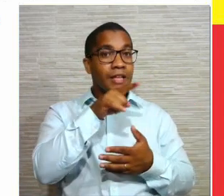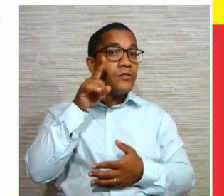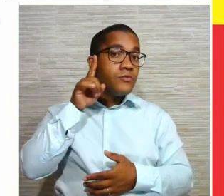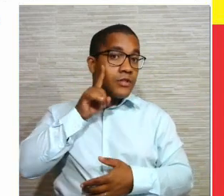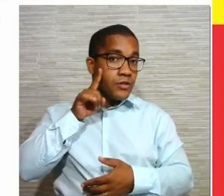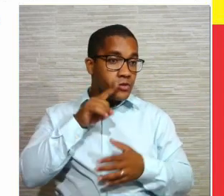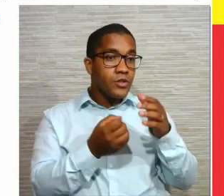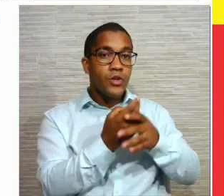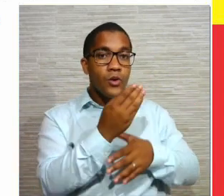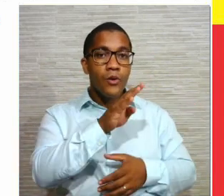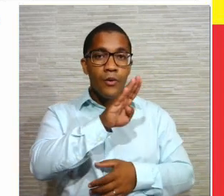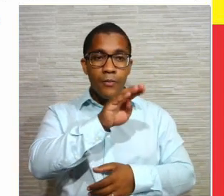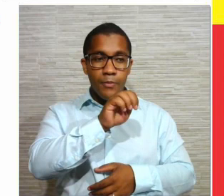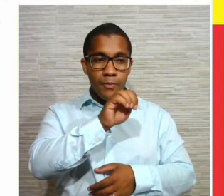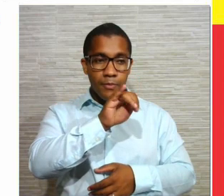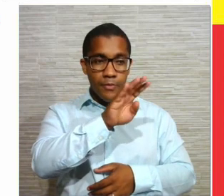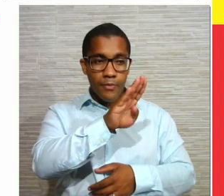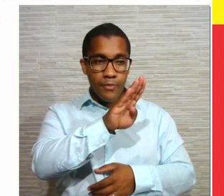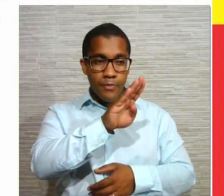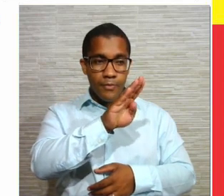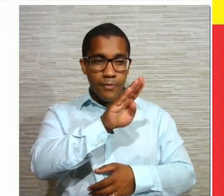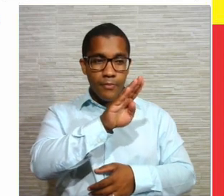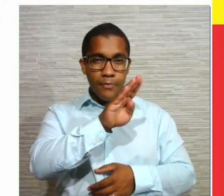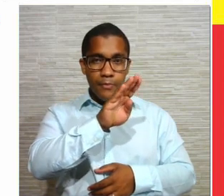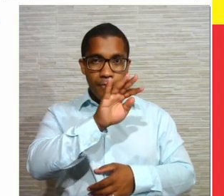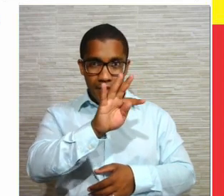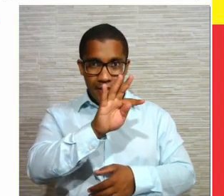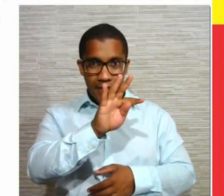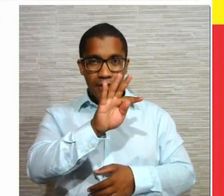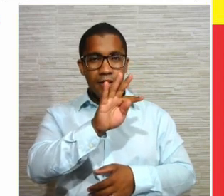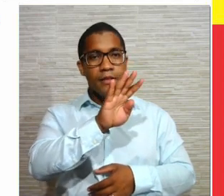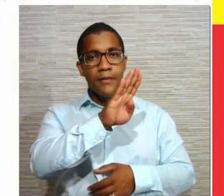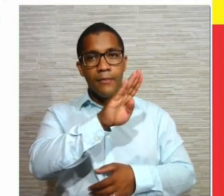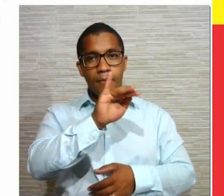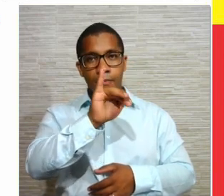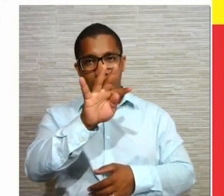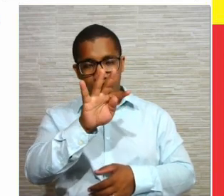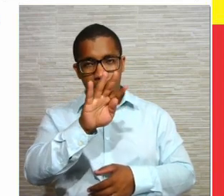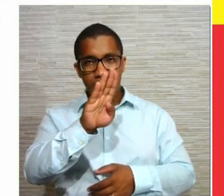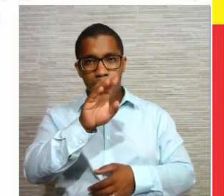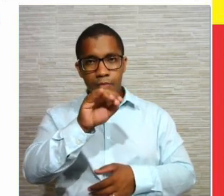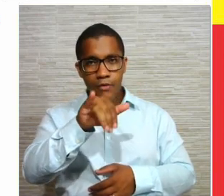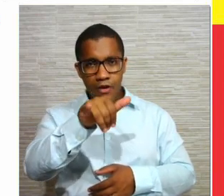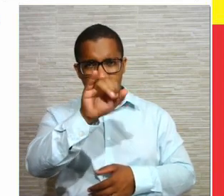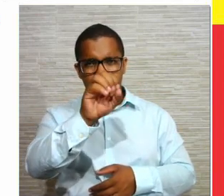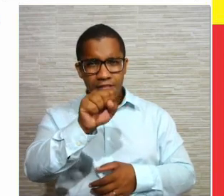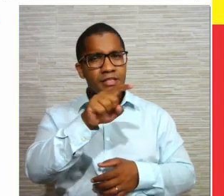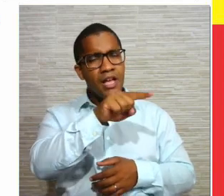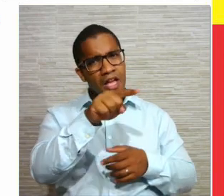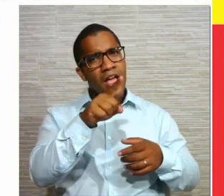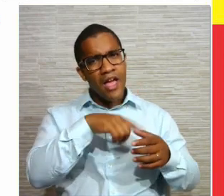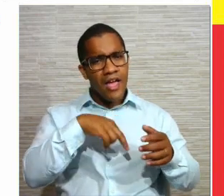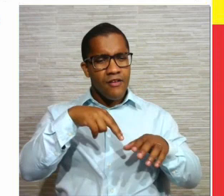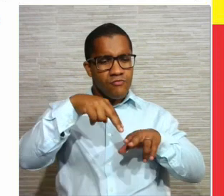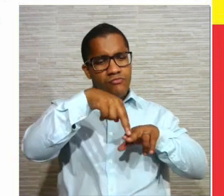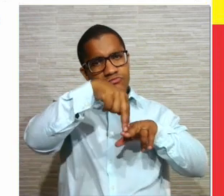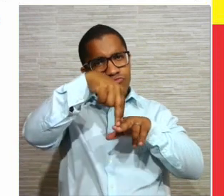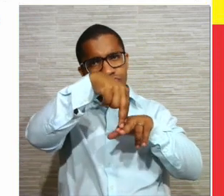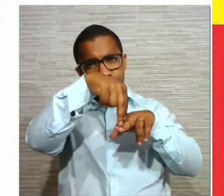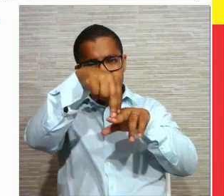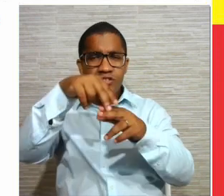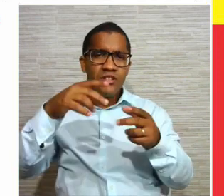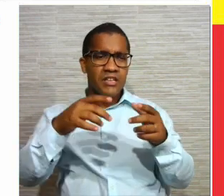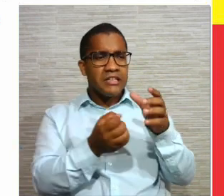surgiu Beach Boys, que era uma banda mais assim de surfista, né? Que era uma banda californiana. Também Velvet